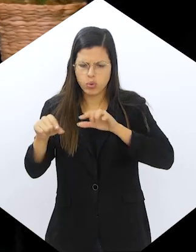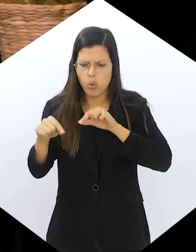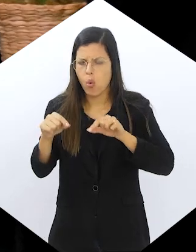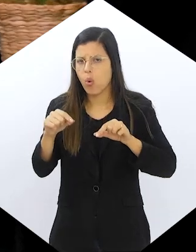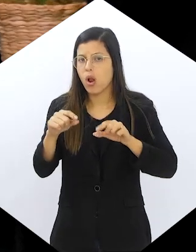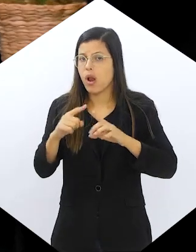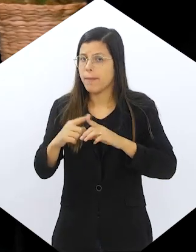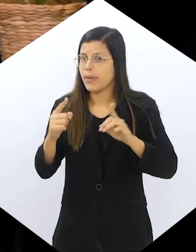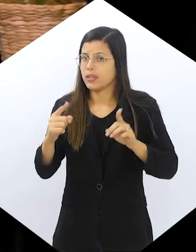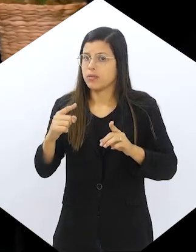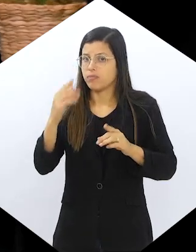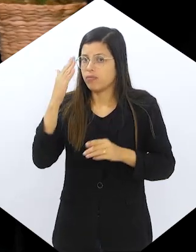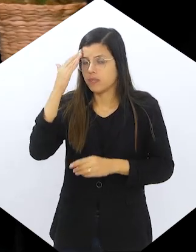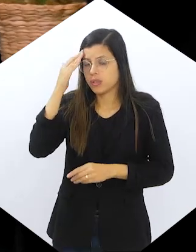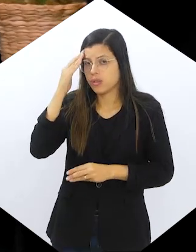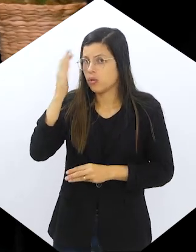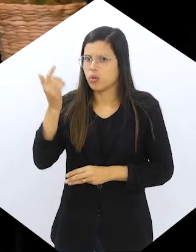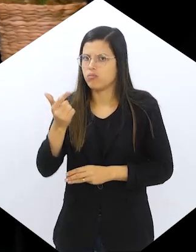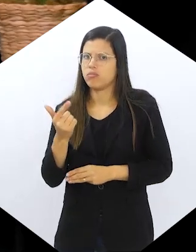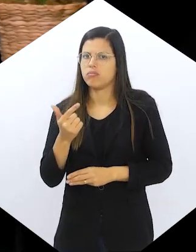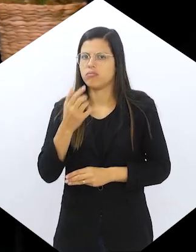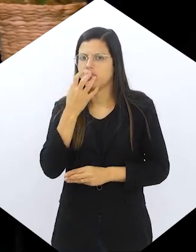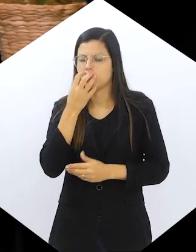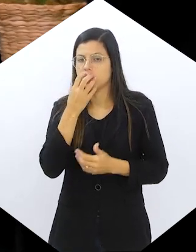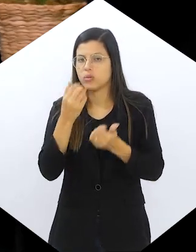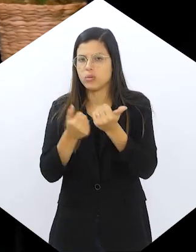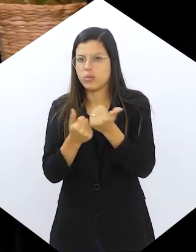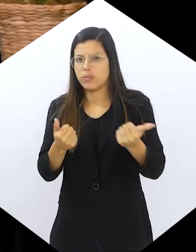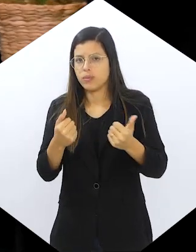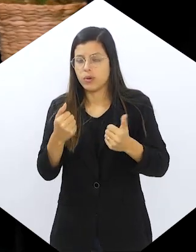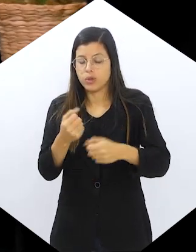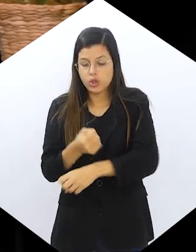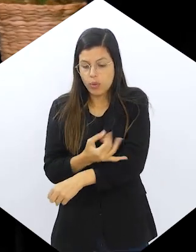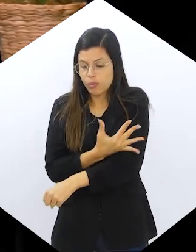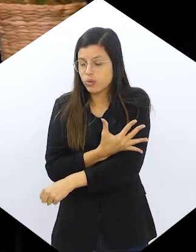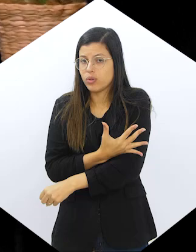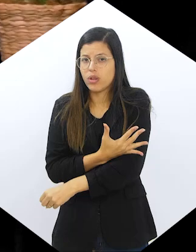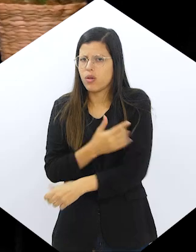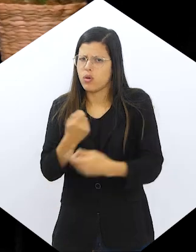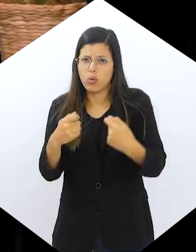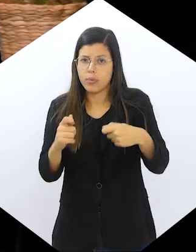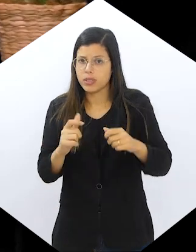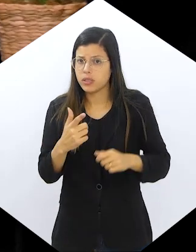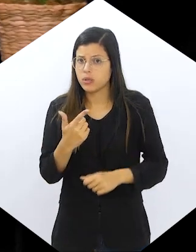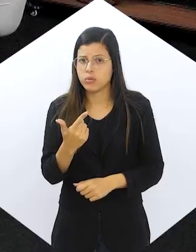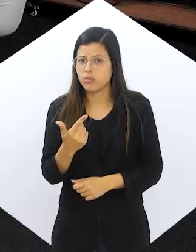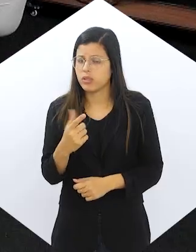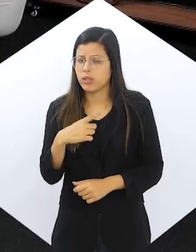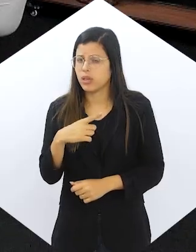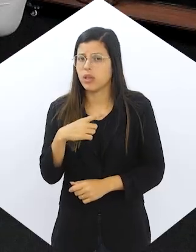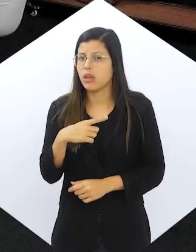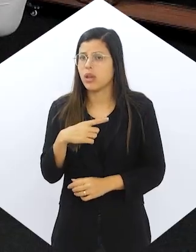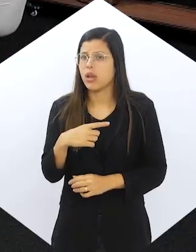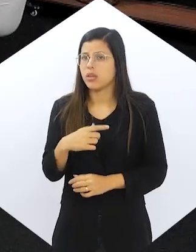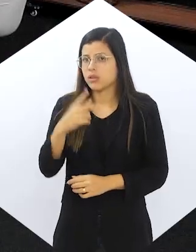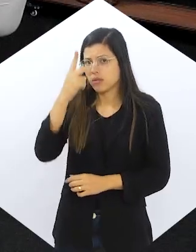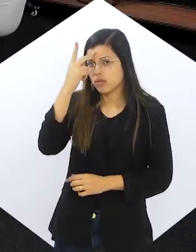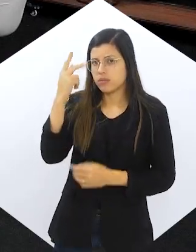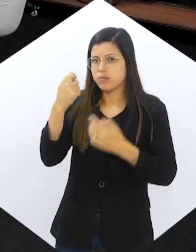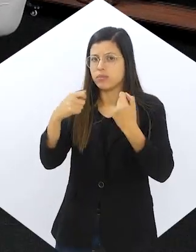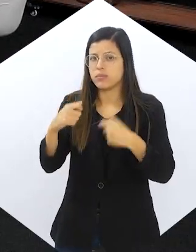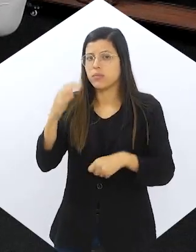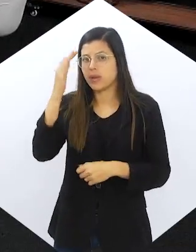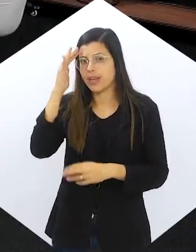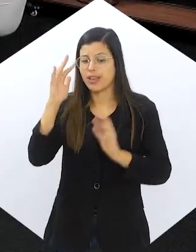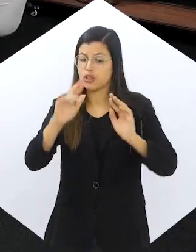que eu não tenho um cão de suporte emocional e eu não preciso ter. As pessoas precisam entender realmente que é um tratamento. Existe uma diferença.